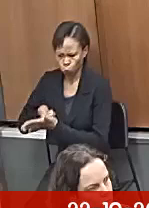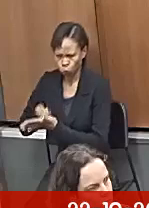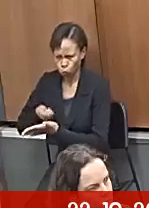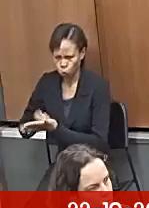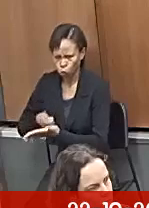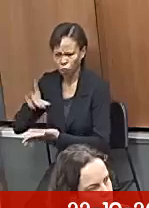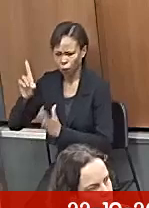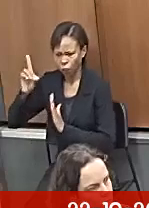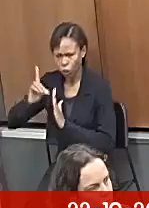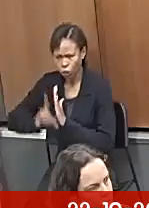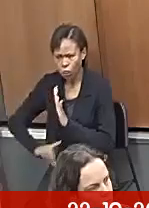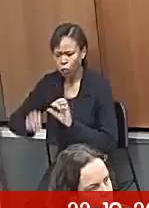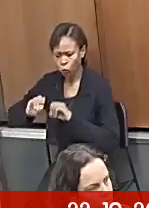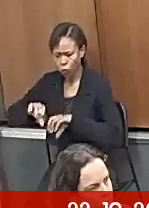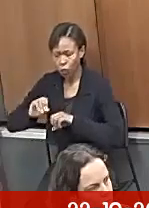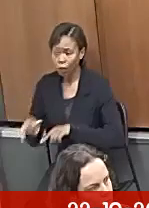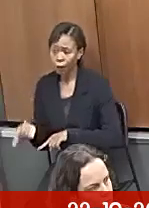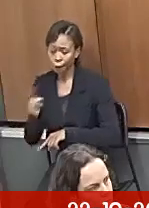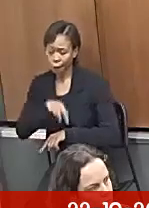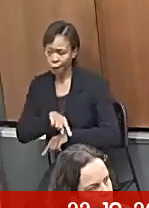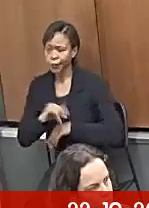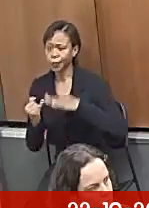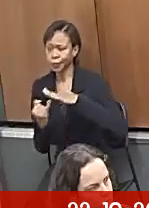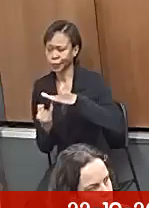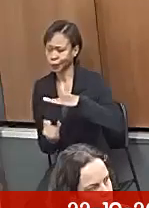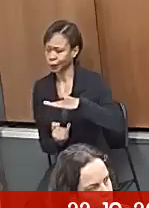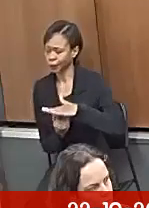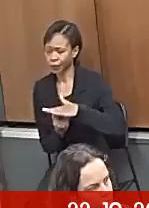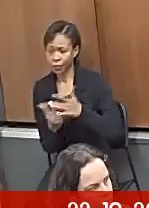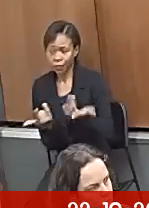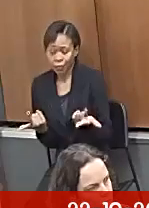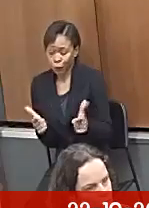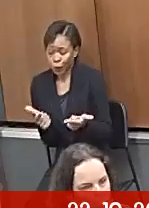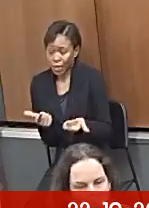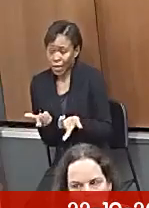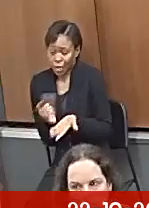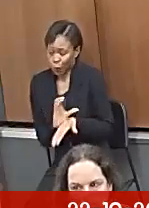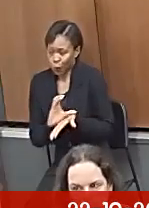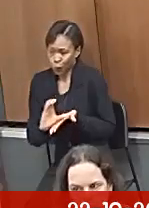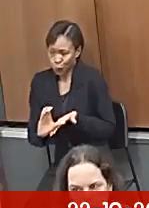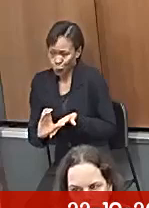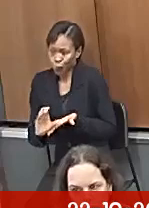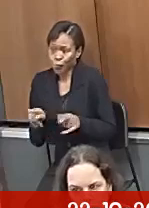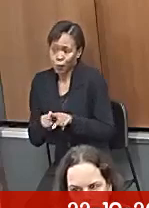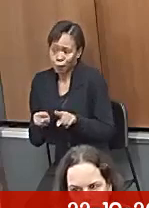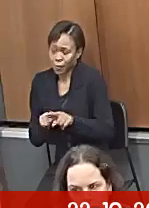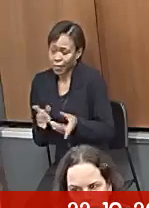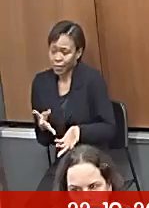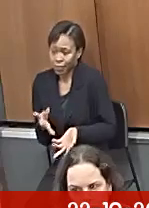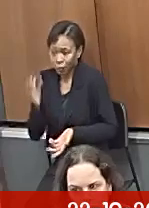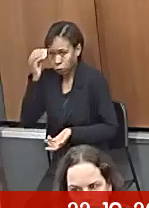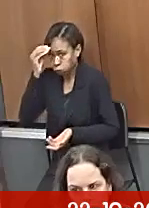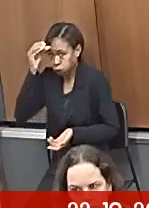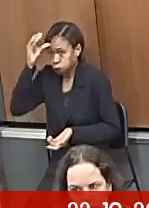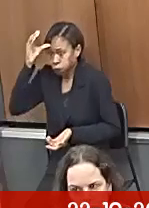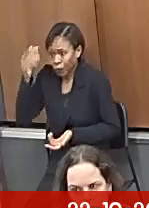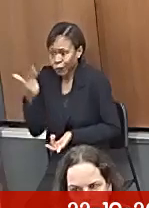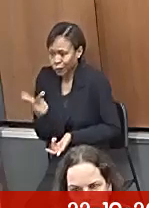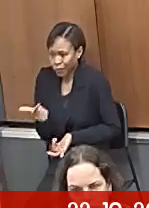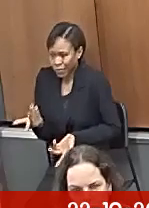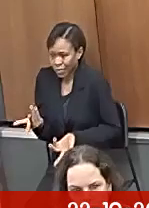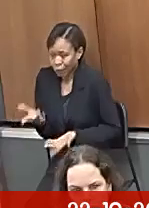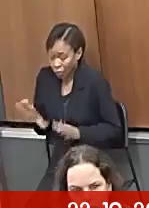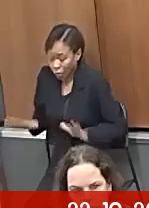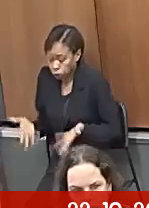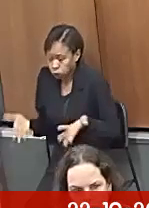outro, as instituições, que lidam com a falta de recursos e até mesmo de conhecimento para promover uma inclusão efetiva